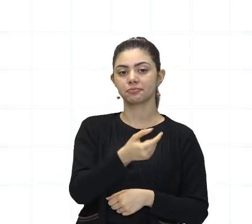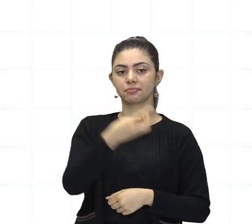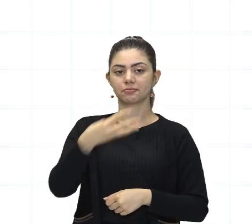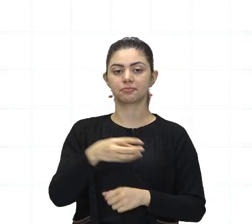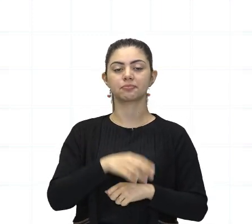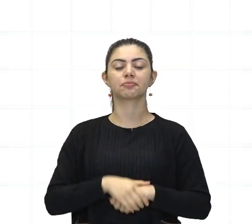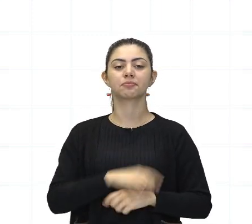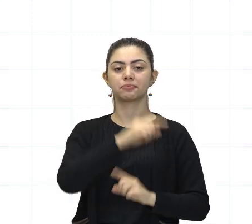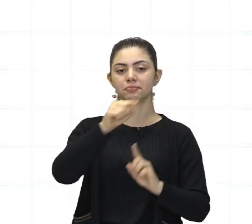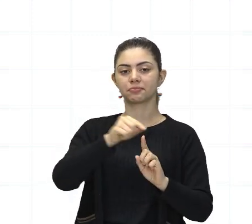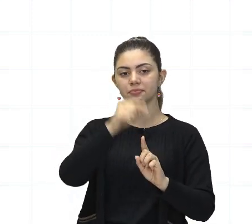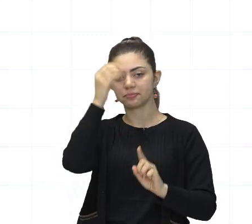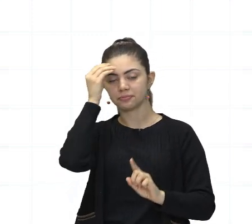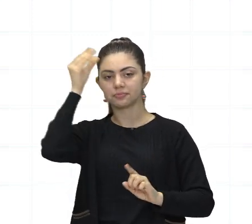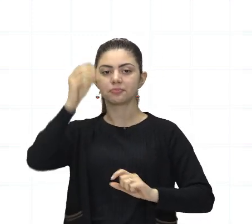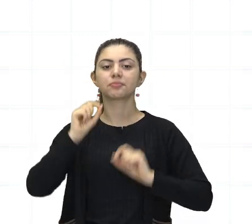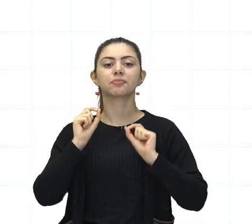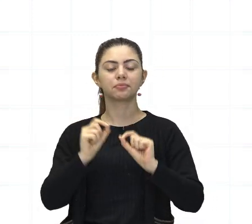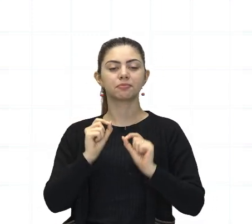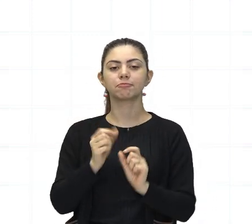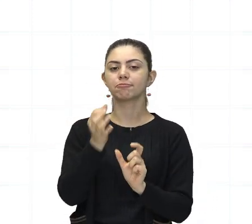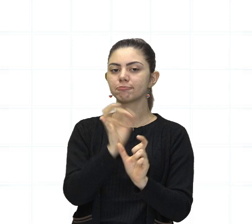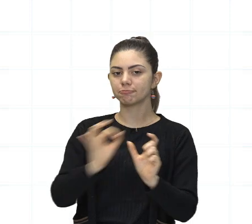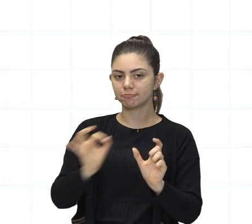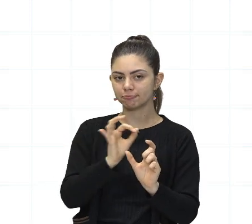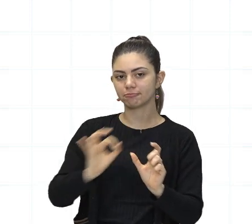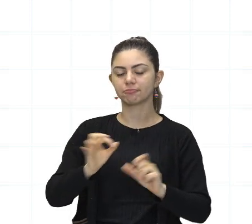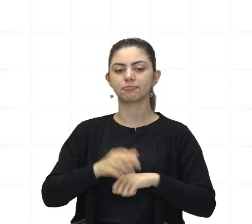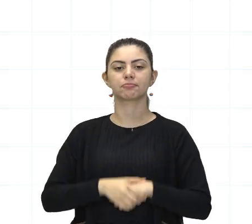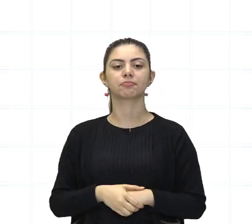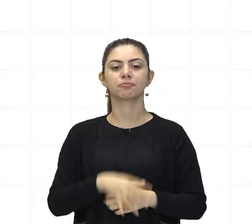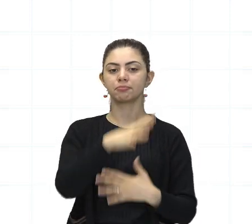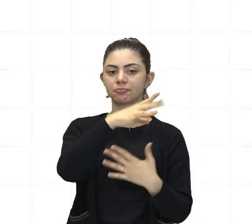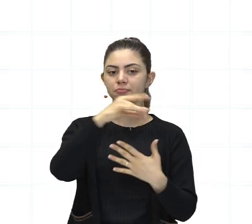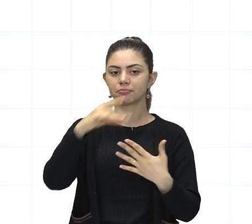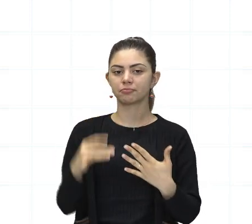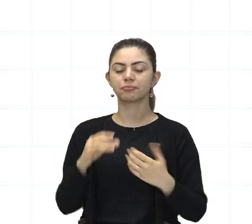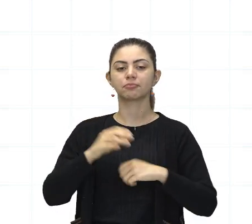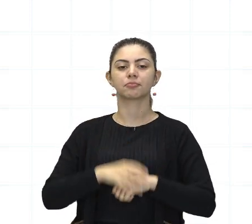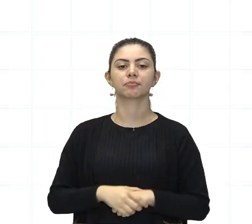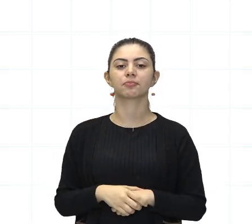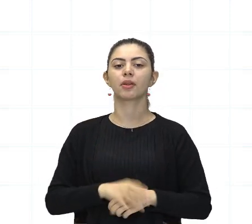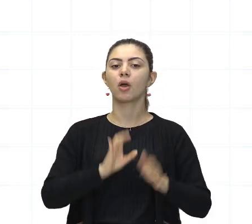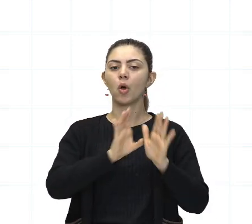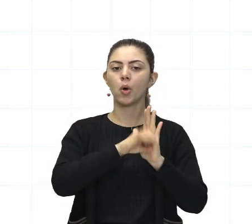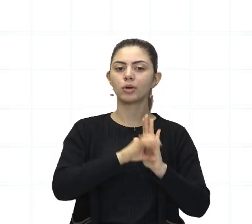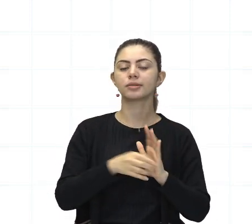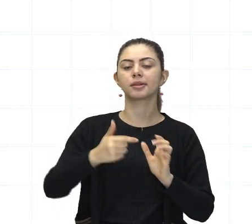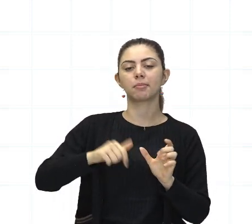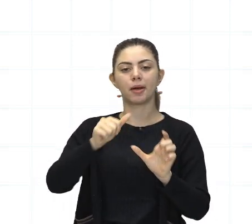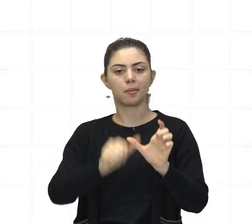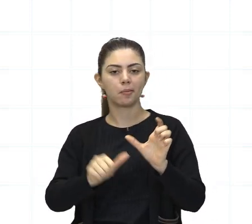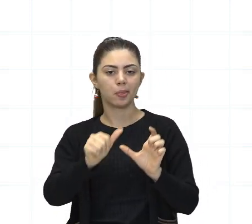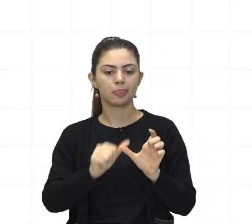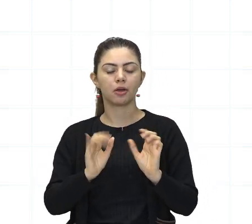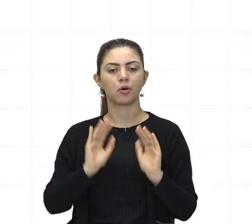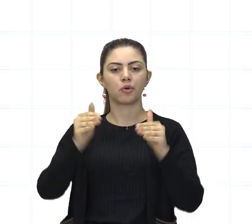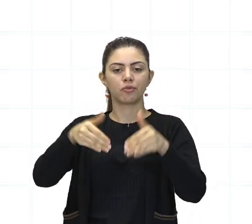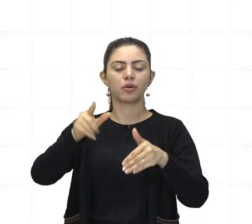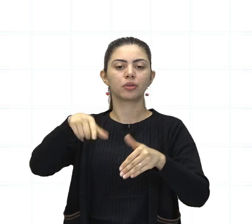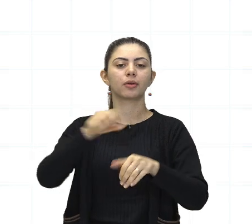23, objeto de conhecimento. Morfossintaxe com detalhamento